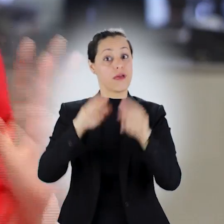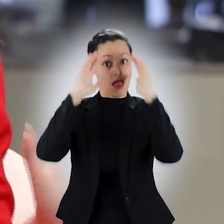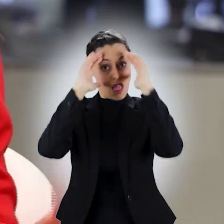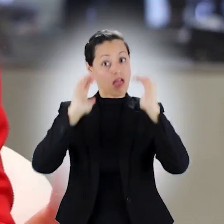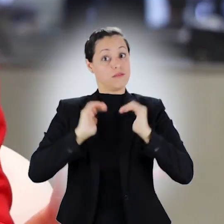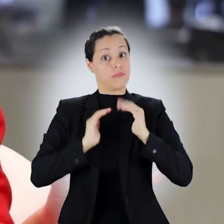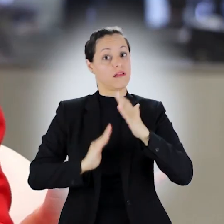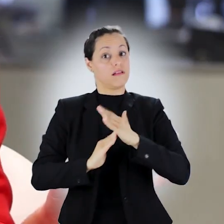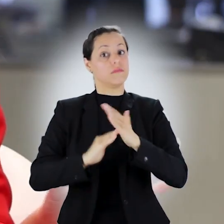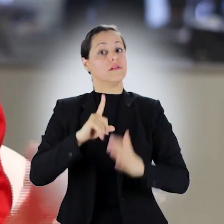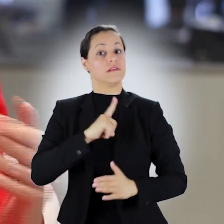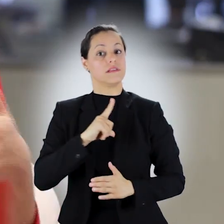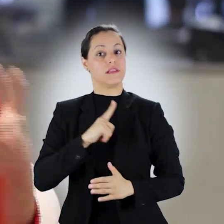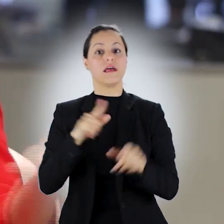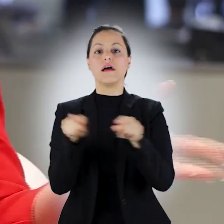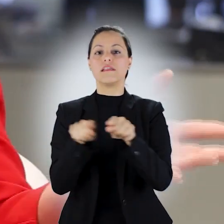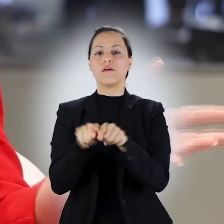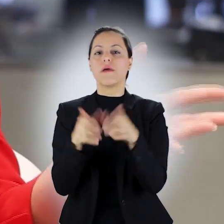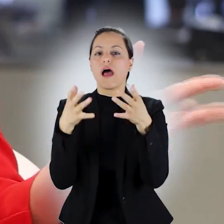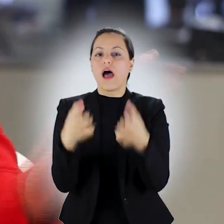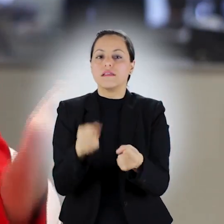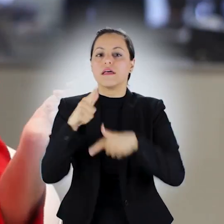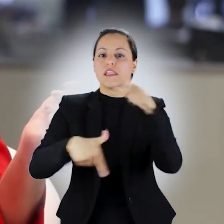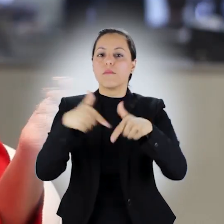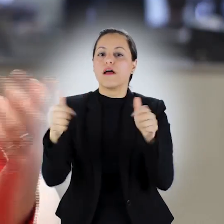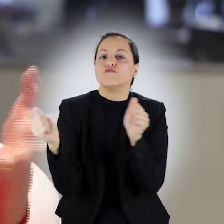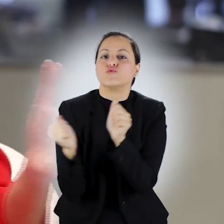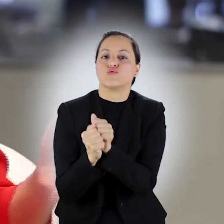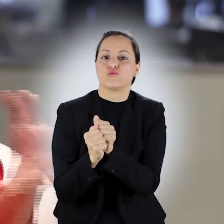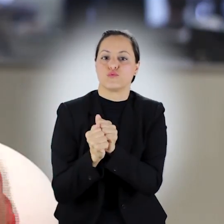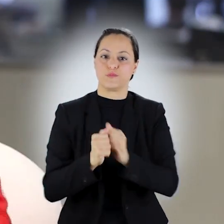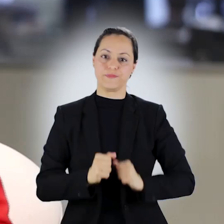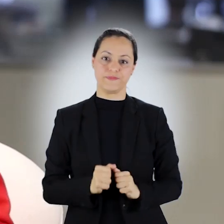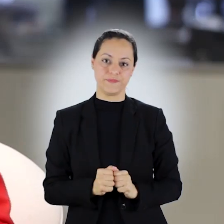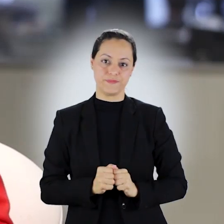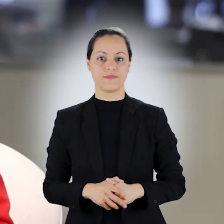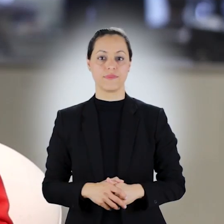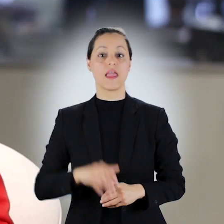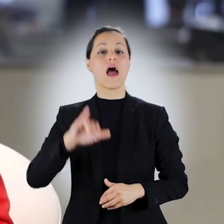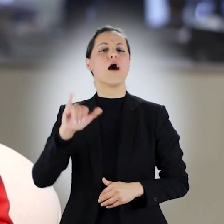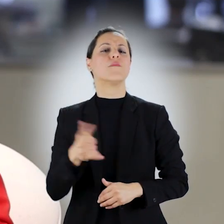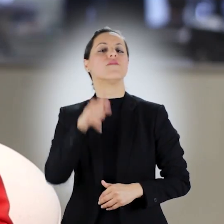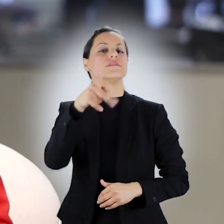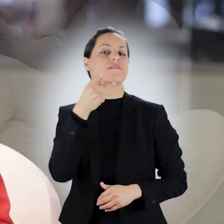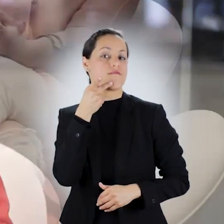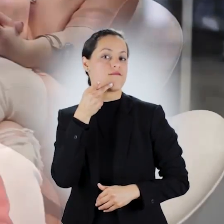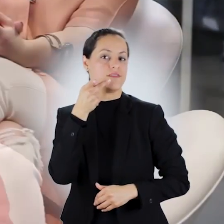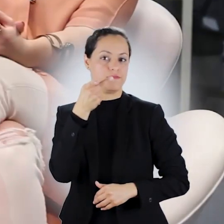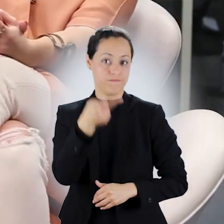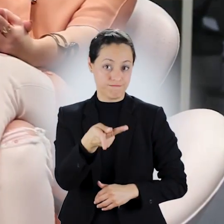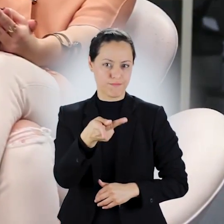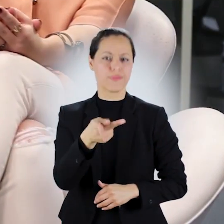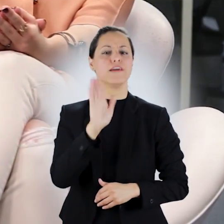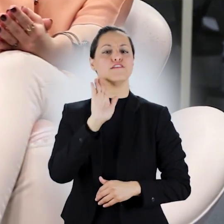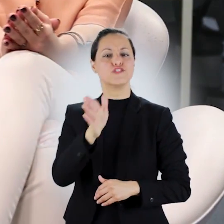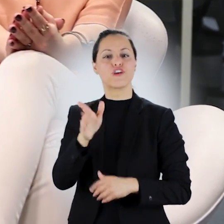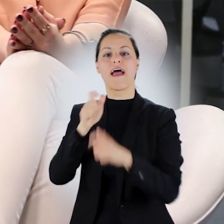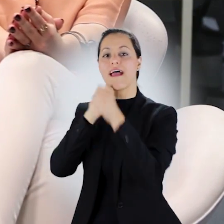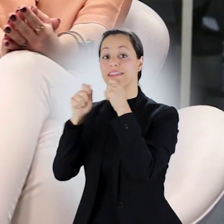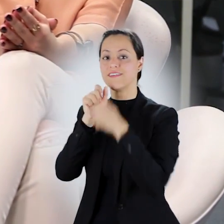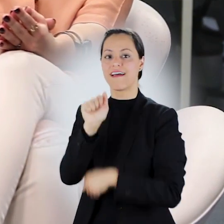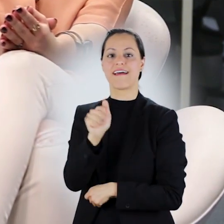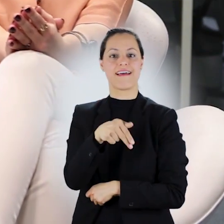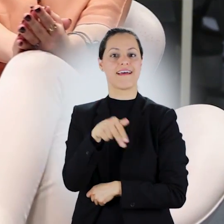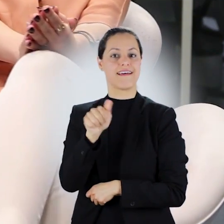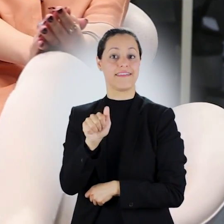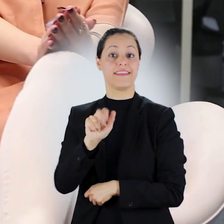que respeite os seus limites e que te acolha, que você seja bem-vindo. Mas eu quero aproveitar essa deixa. Nós entrevistamos a Ana